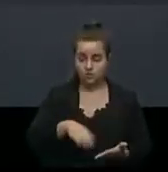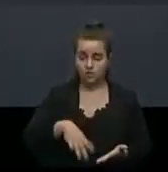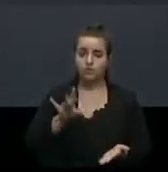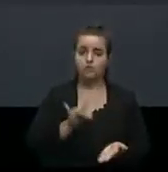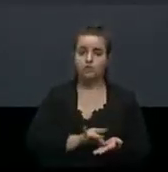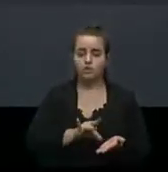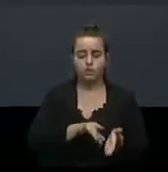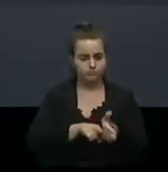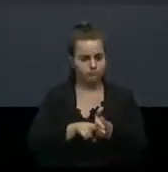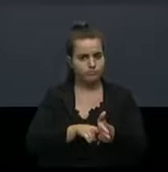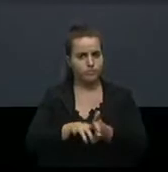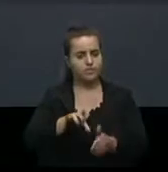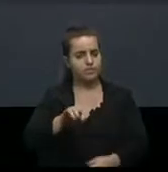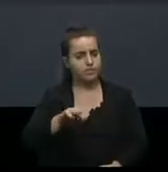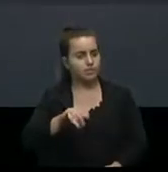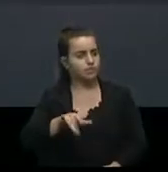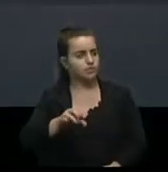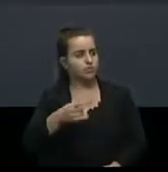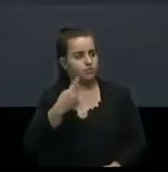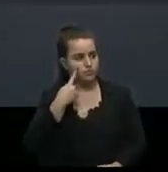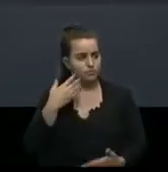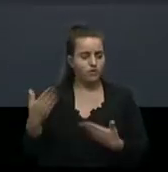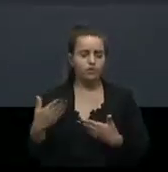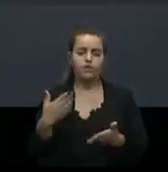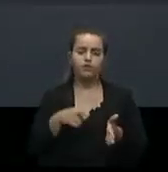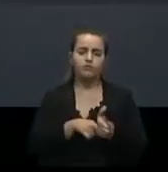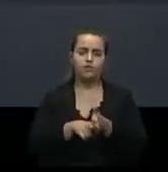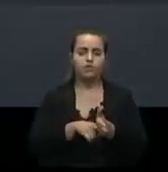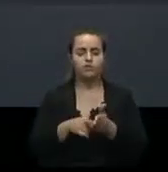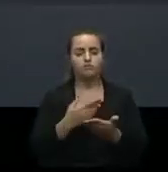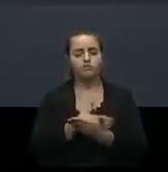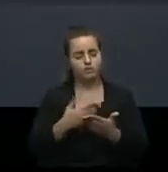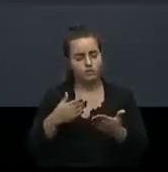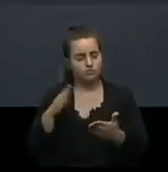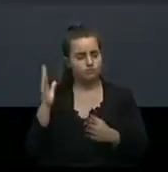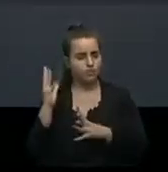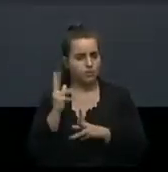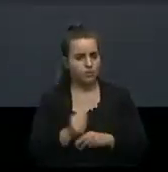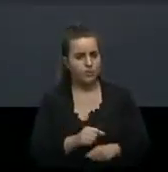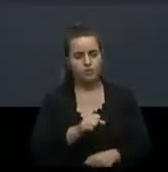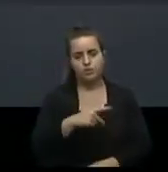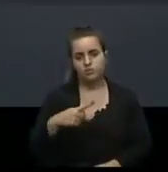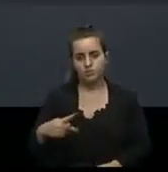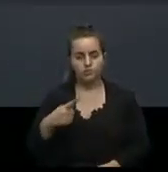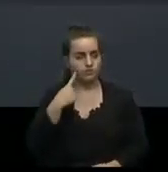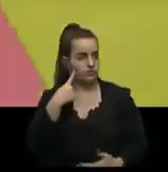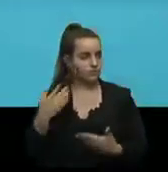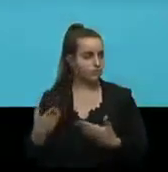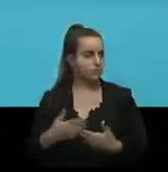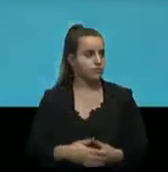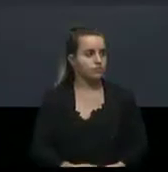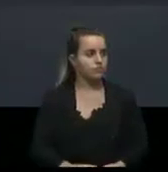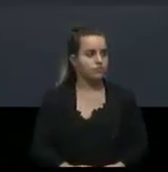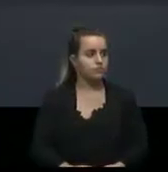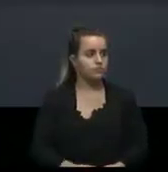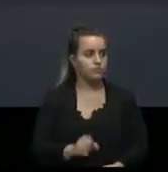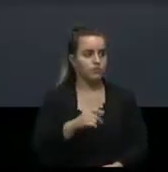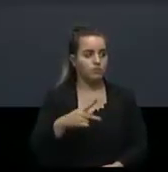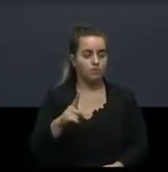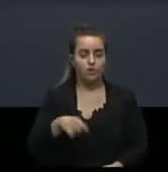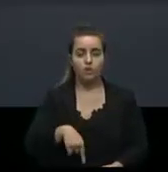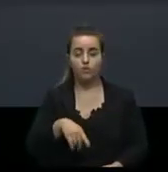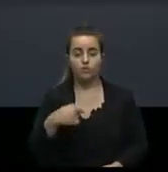verdadeiro detetive estatístico. Vamos rever agora a investigação que você percorreu com as situações problema. Na